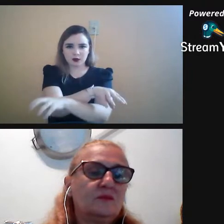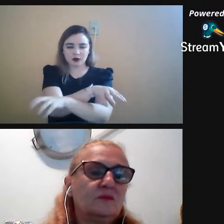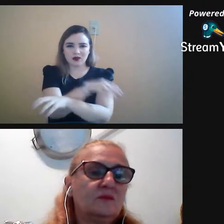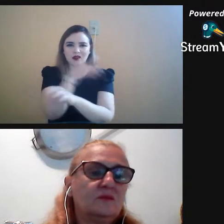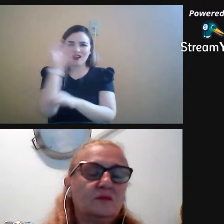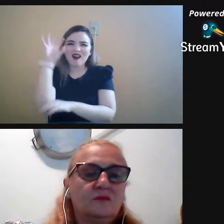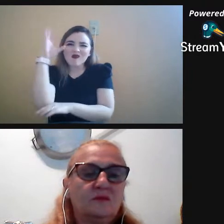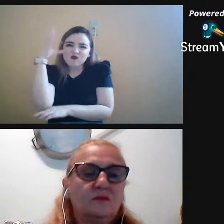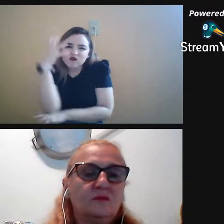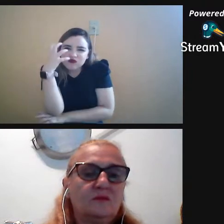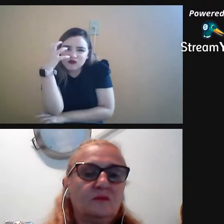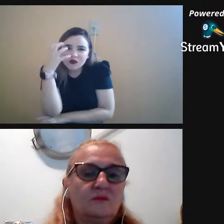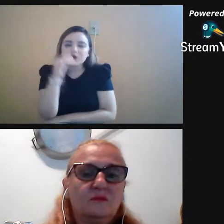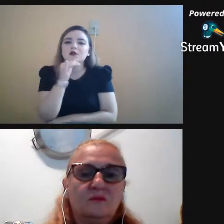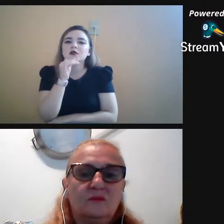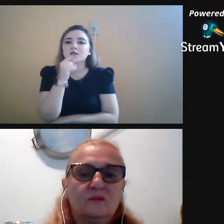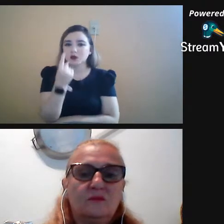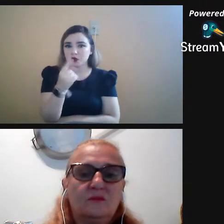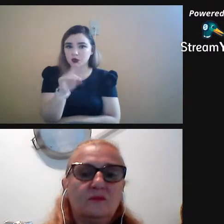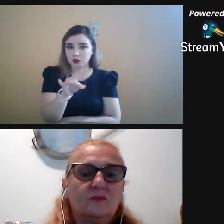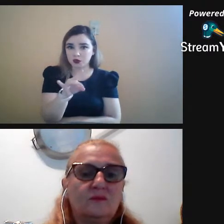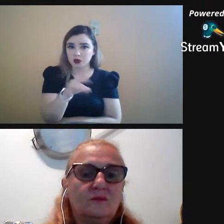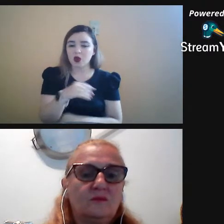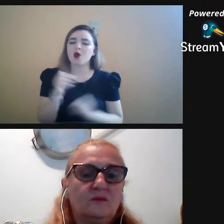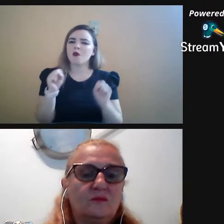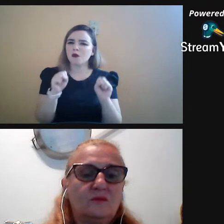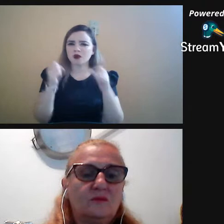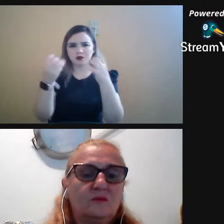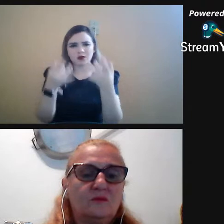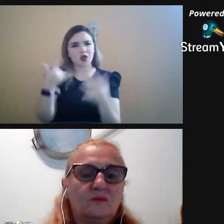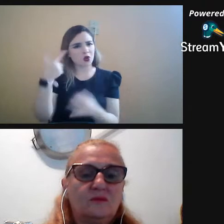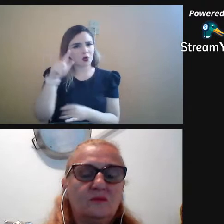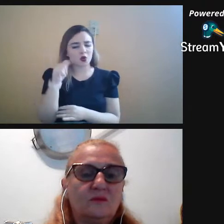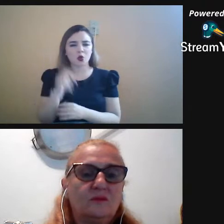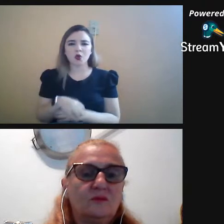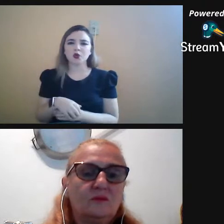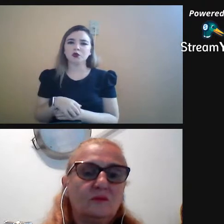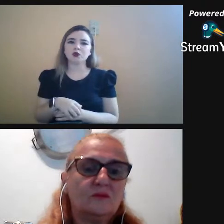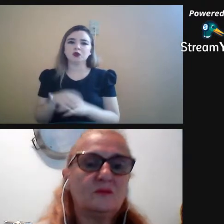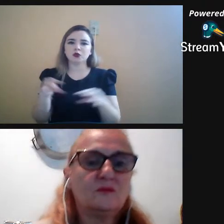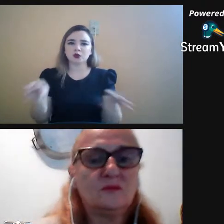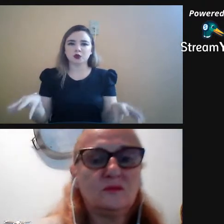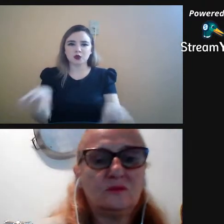mas que você pudesse falar um pouco sobre outros biomas também.